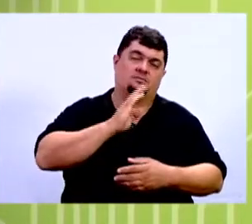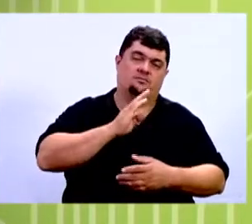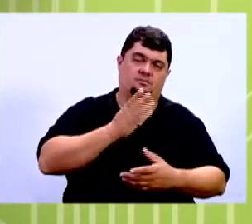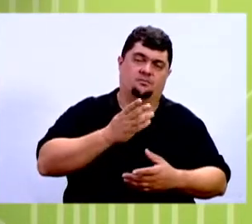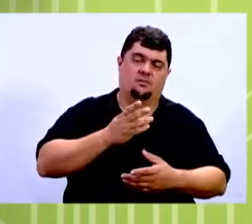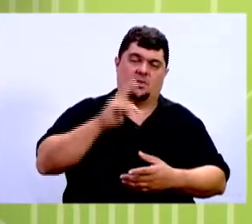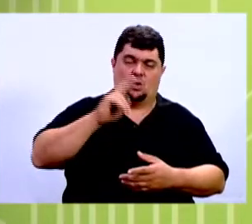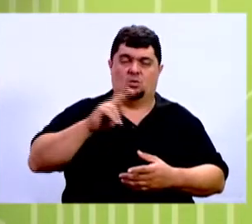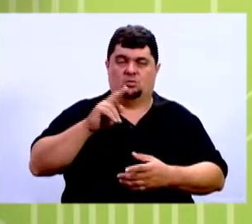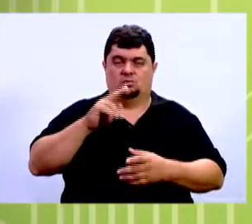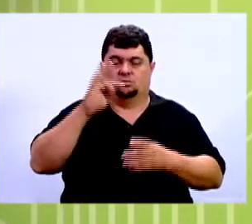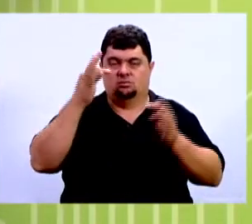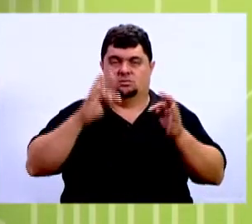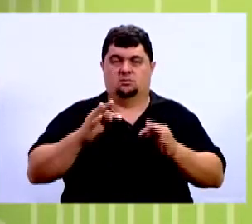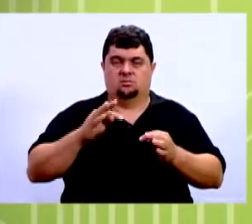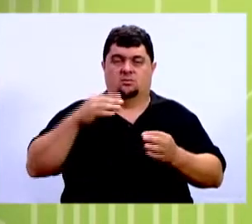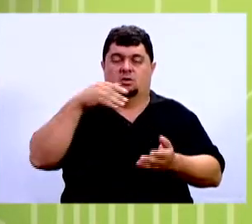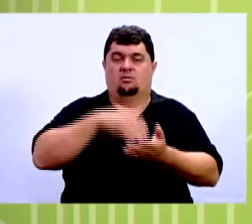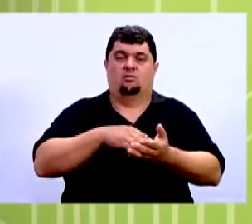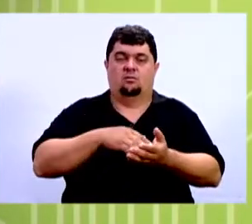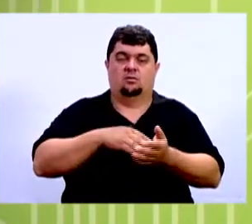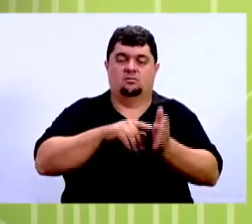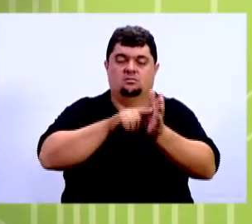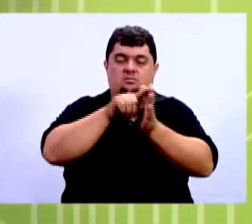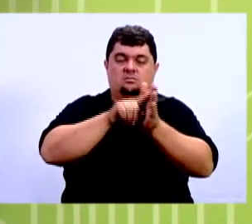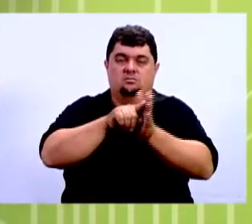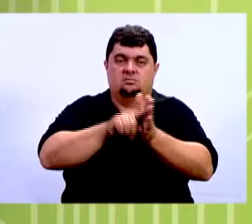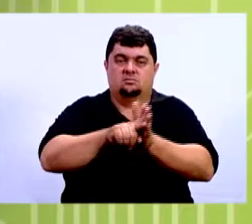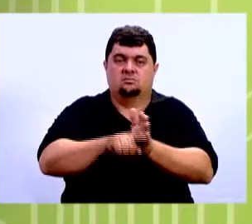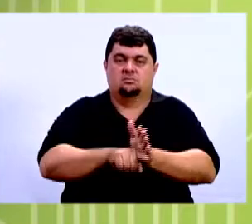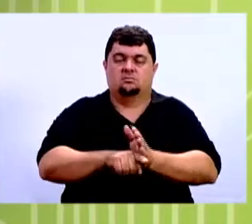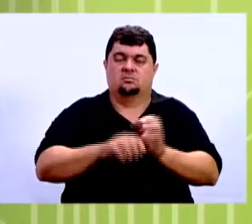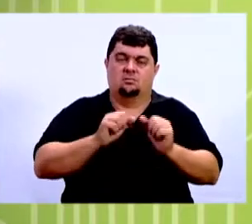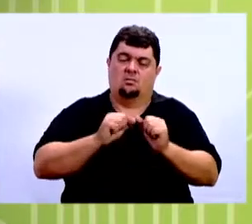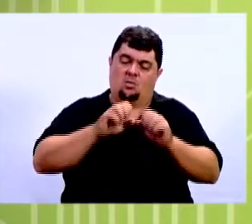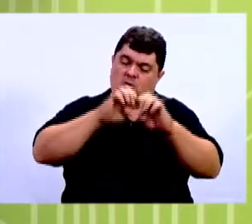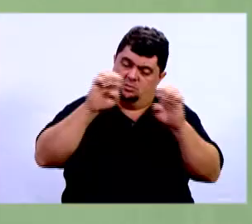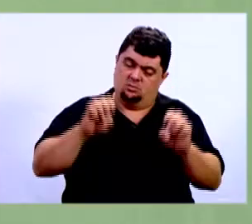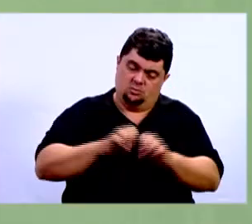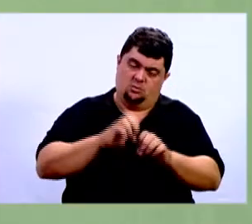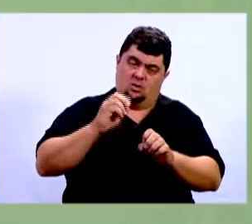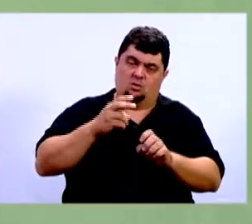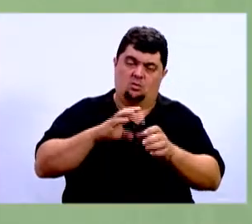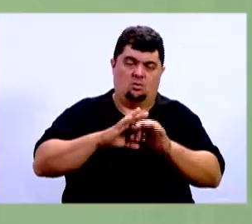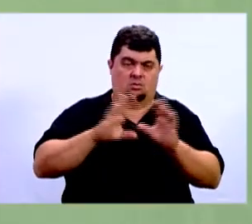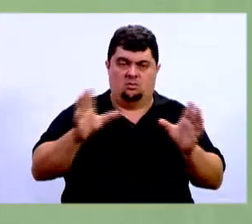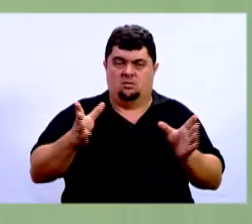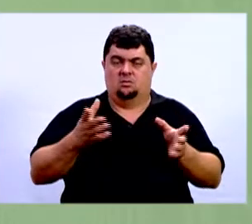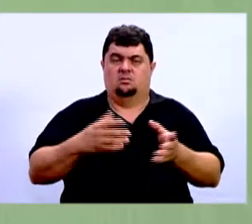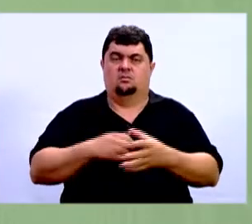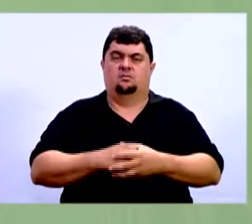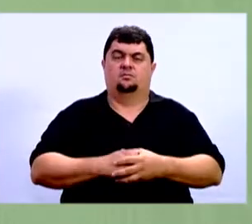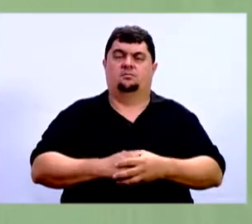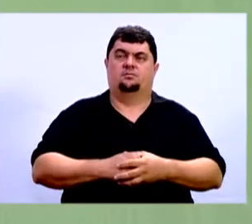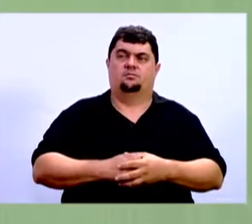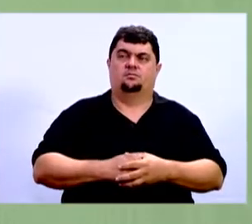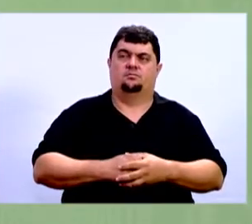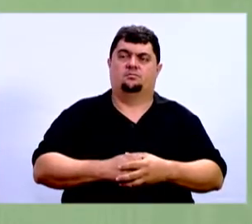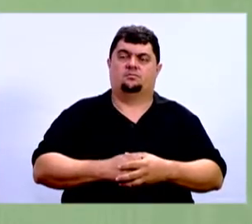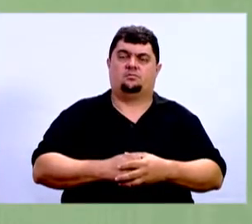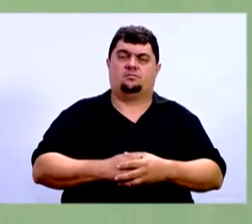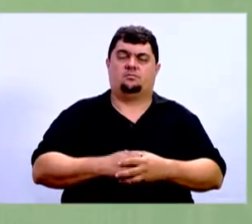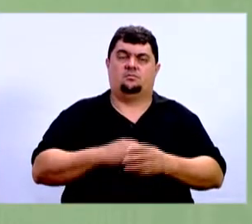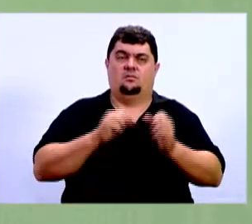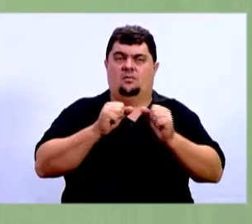o uso dessas técnicas. E por fim o questionário, que também ele pode ser estruturado ou não, ou seja, ele pode ser um questionário onde você